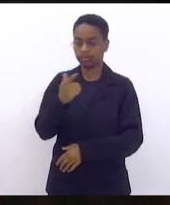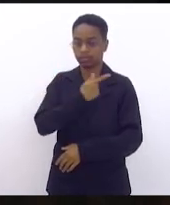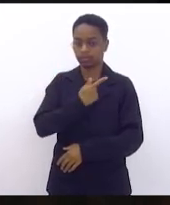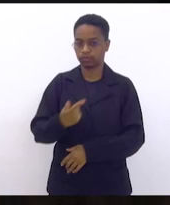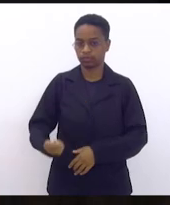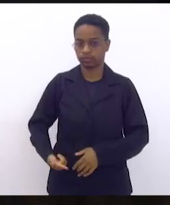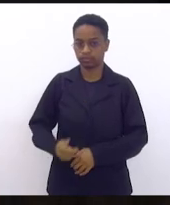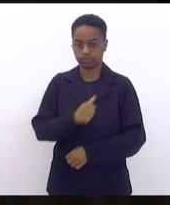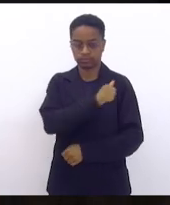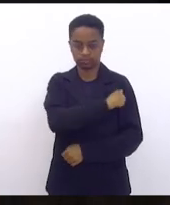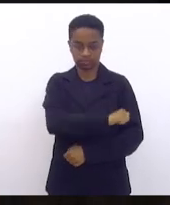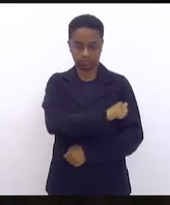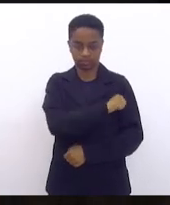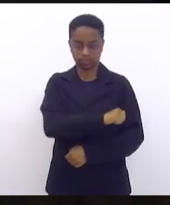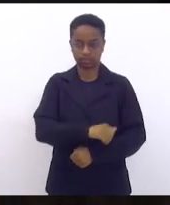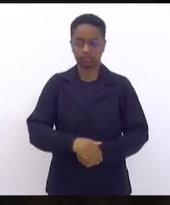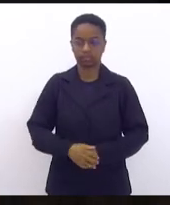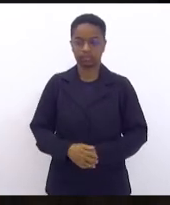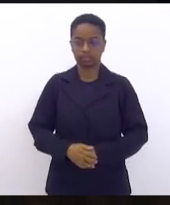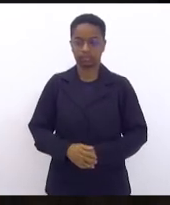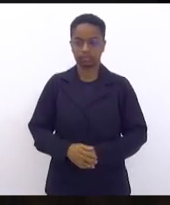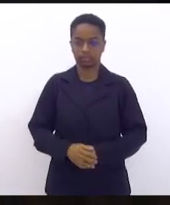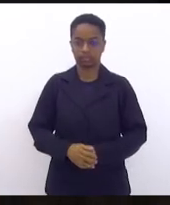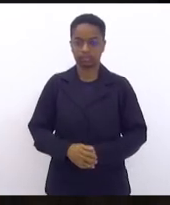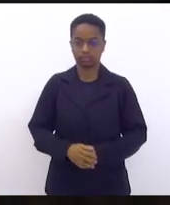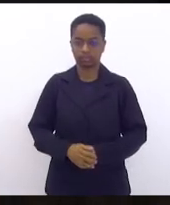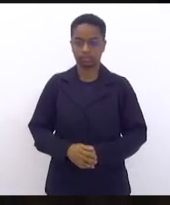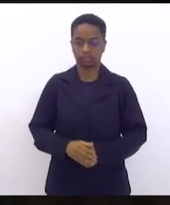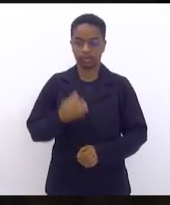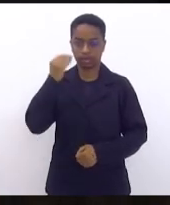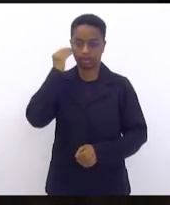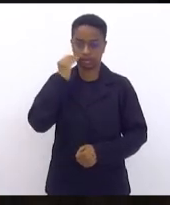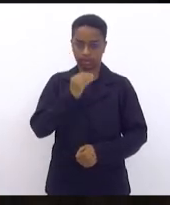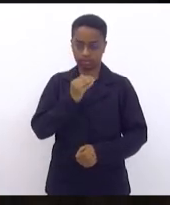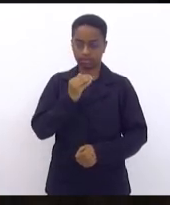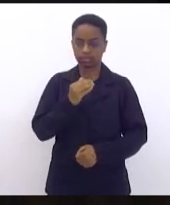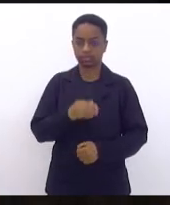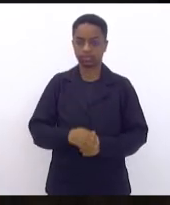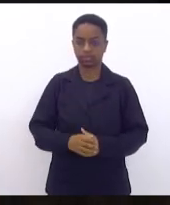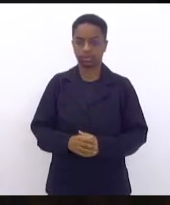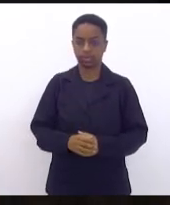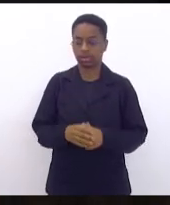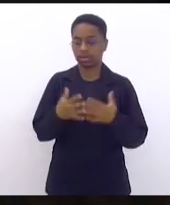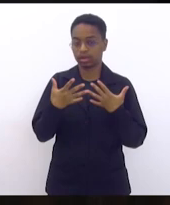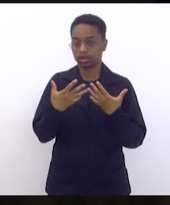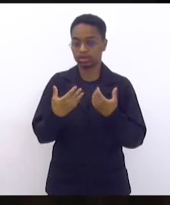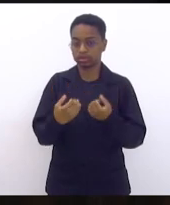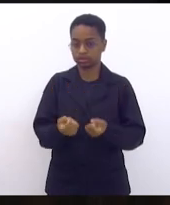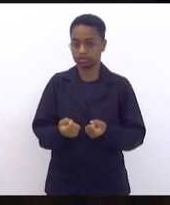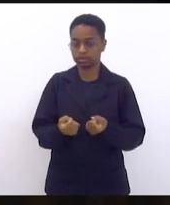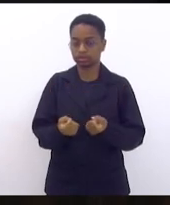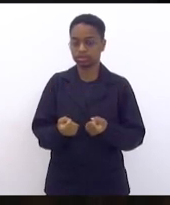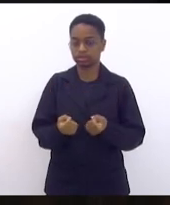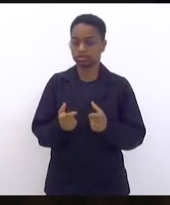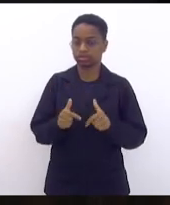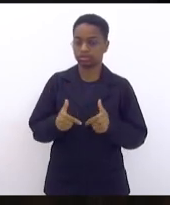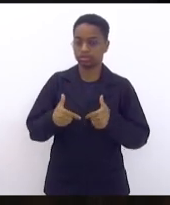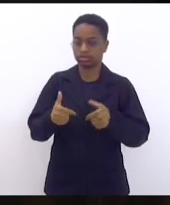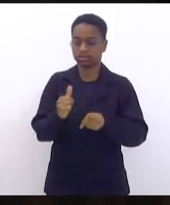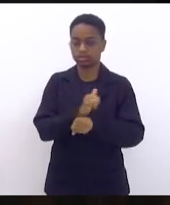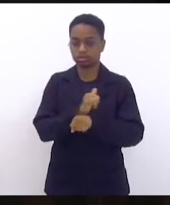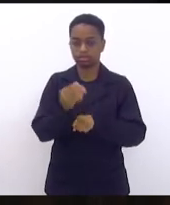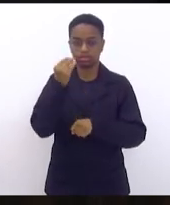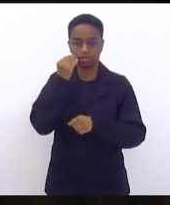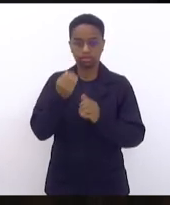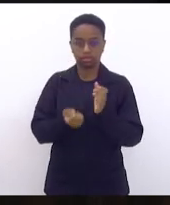governador do estado do Rio de Janeiro, governador Cláudio Bonfim de Castro e Silva, adotar medidas necessárias para implantação